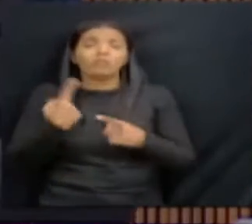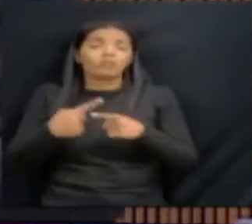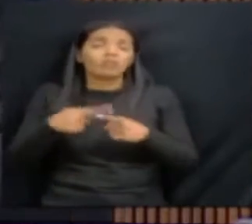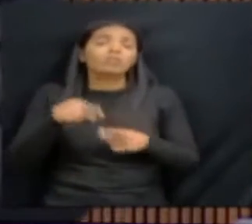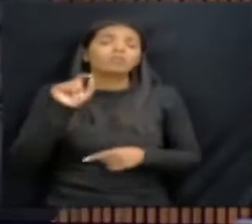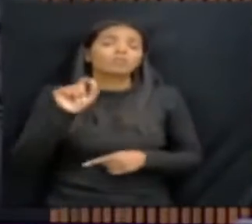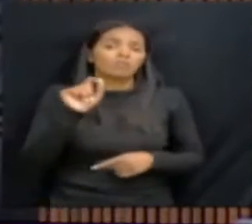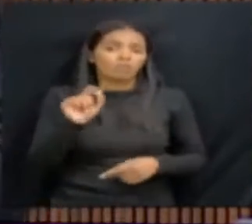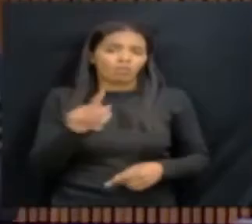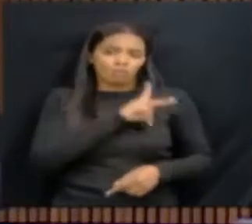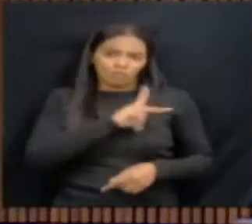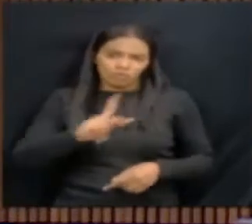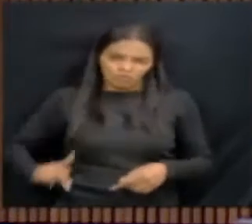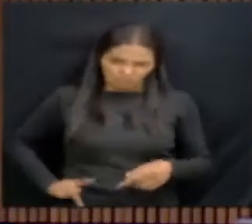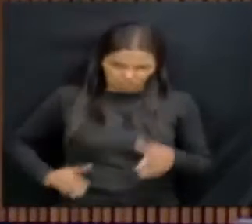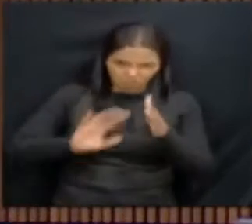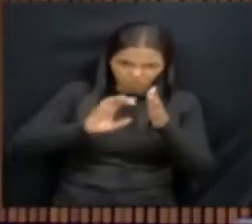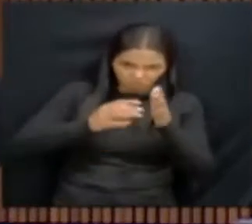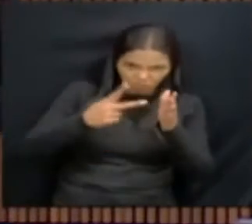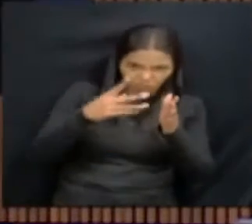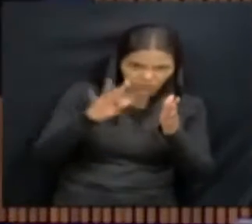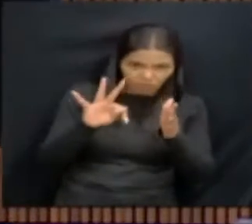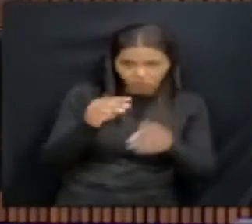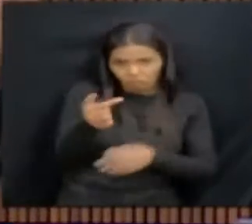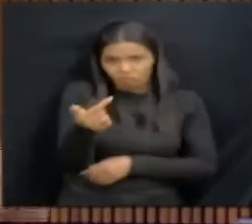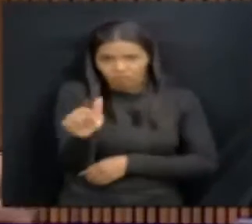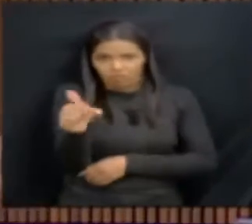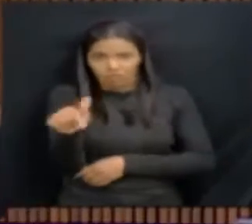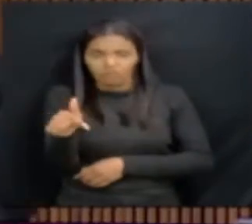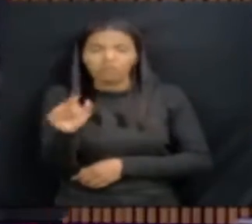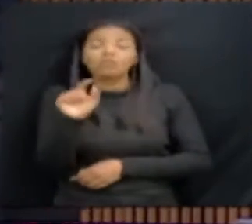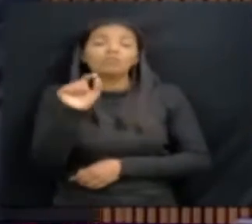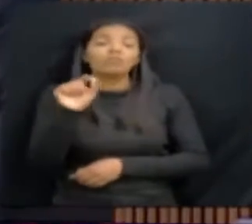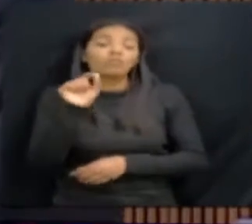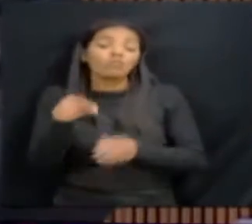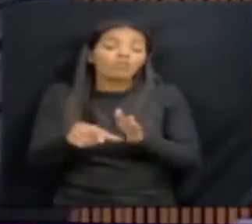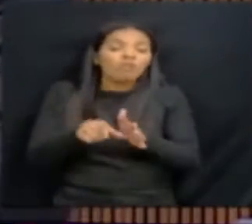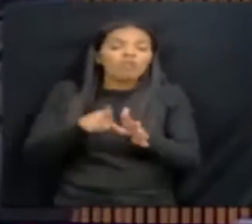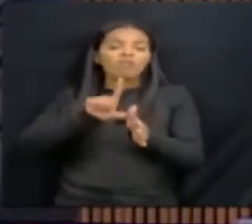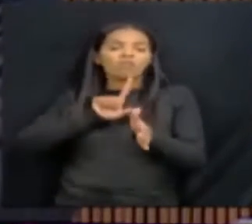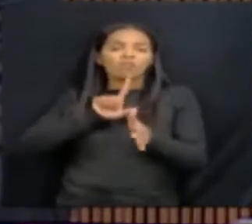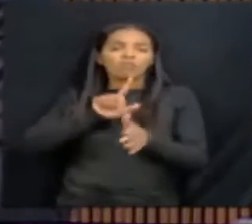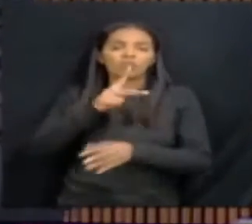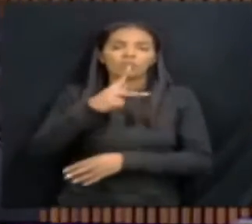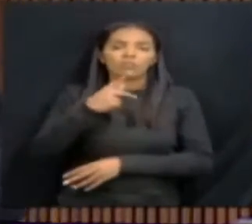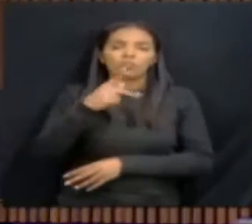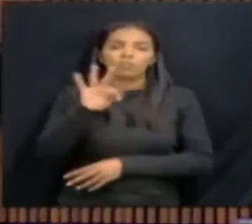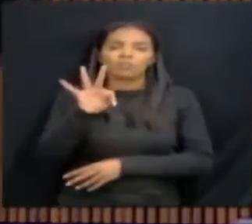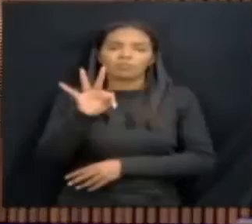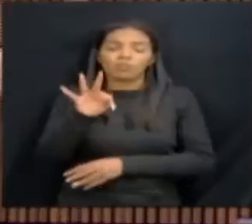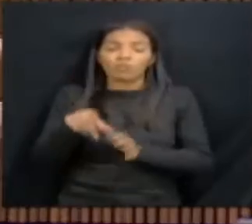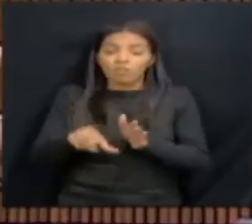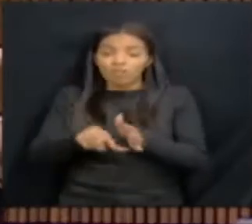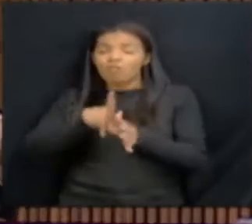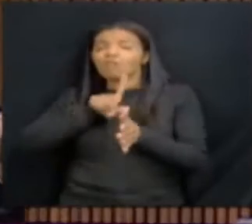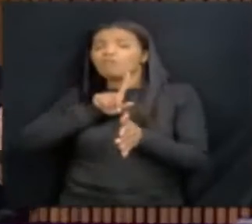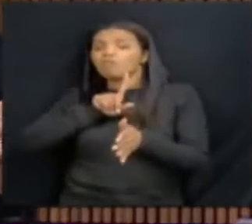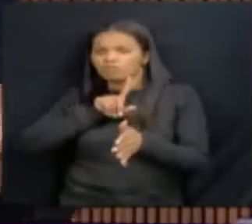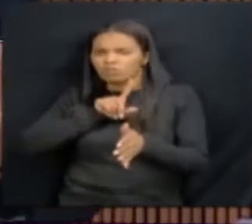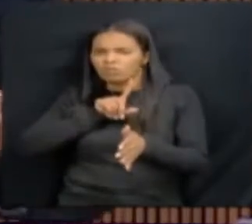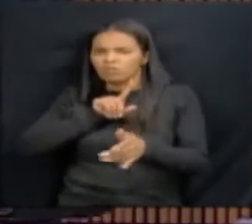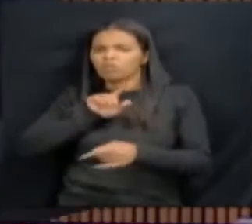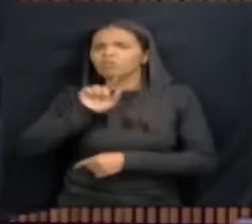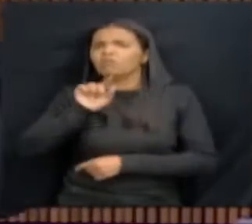o país não é o PT. Quem esteve antes do PT, antes do atual governo, no